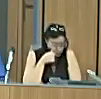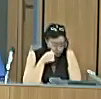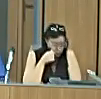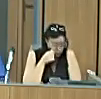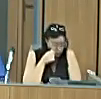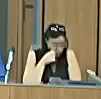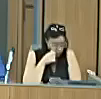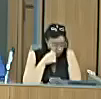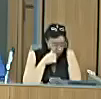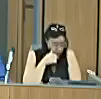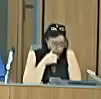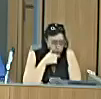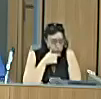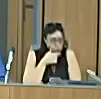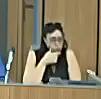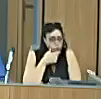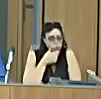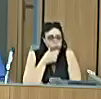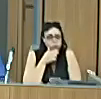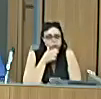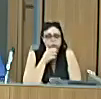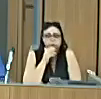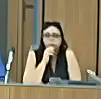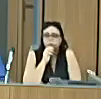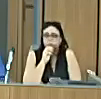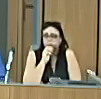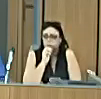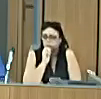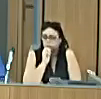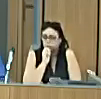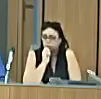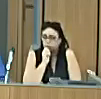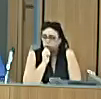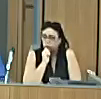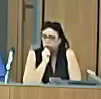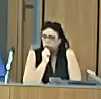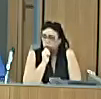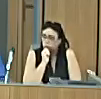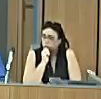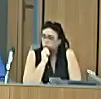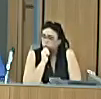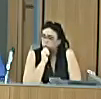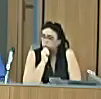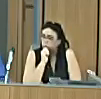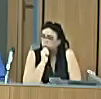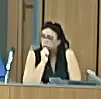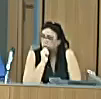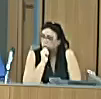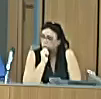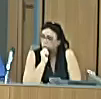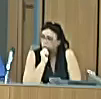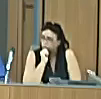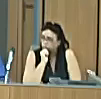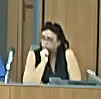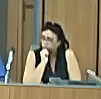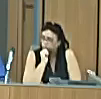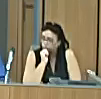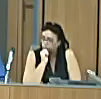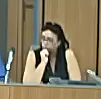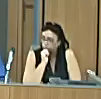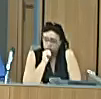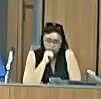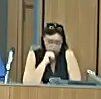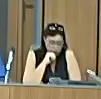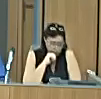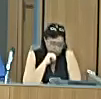que ele sairá daqui com todas as observações para quando chegar à lei orgânica que ela vai chegar foi um compromisso